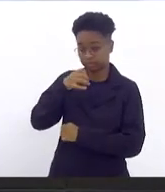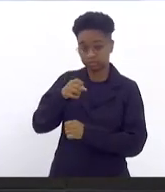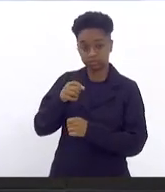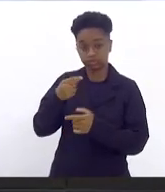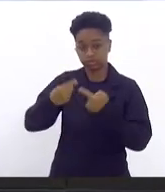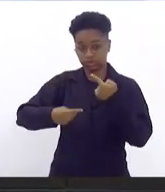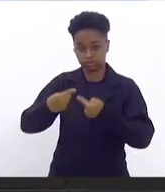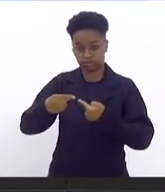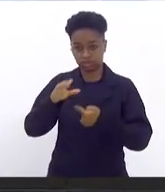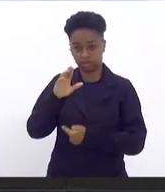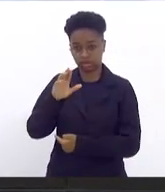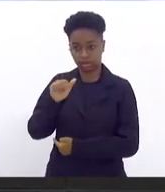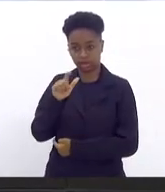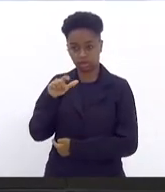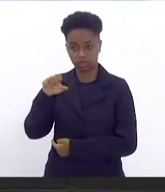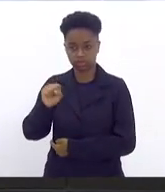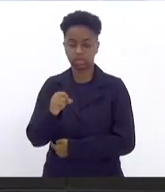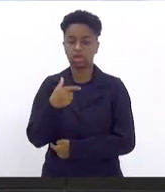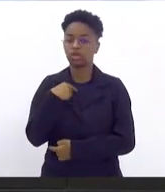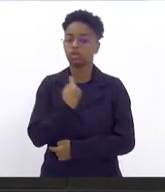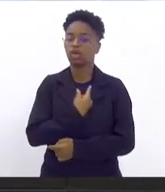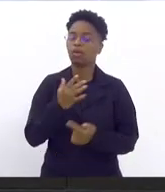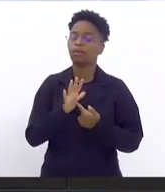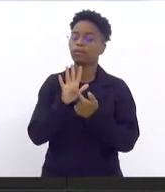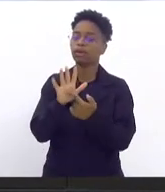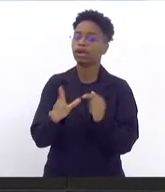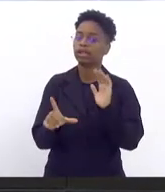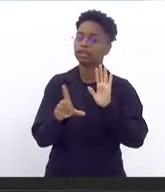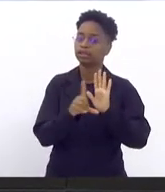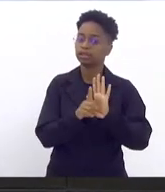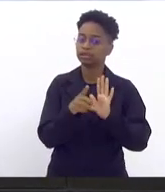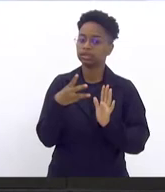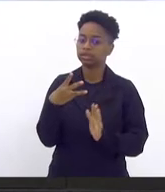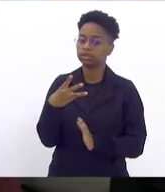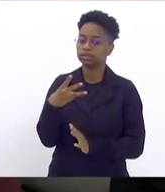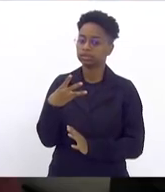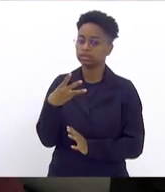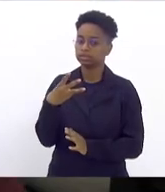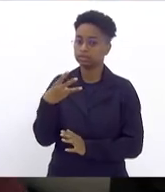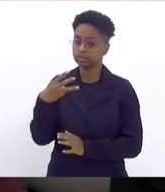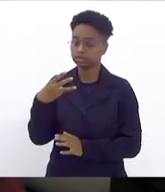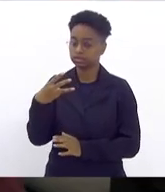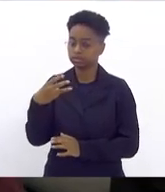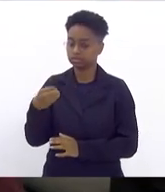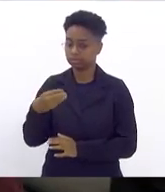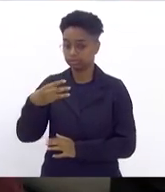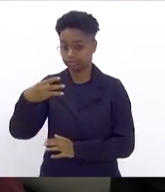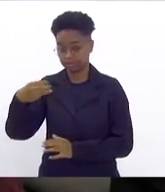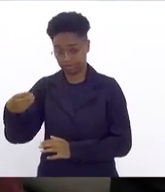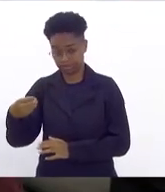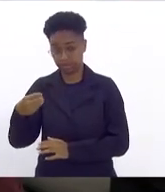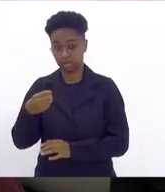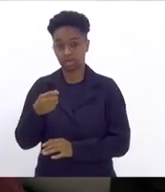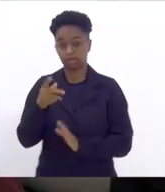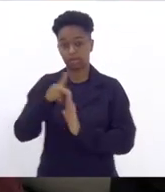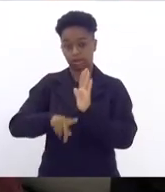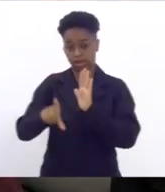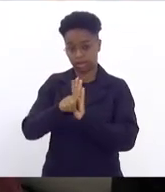Presidente, nós apresentamos uma lei que é 330, projeto de lei, né, de